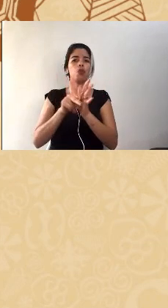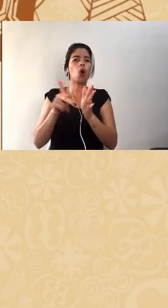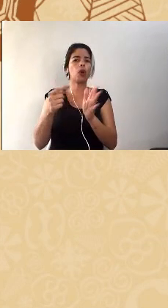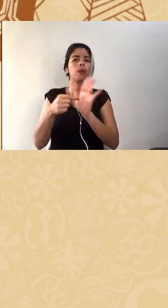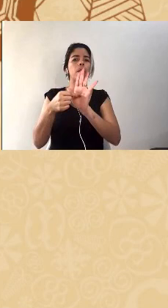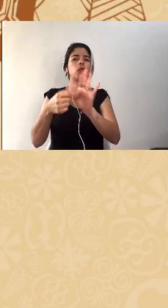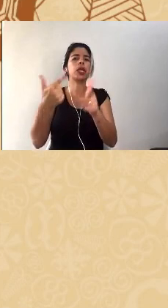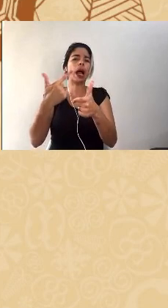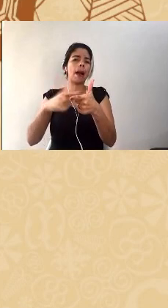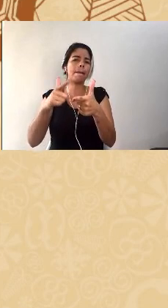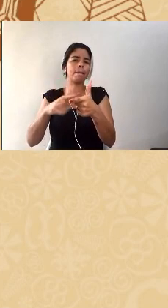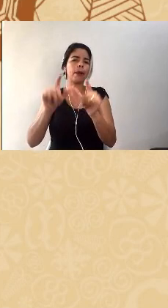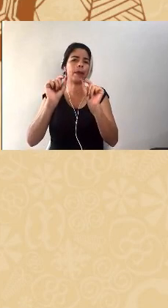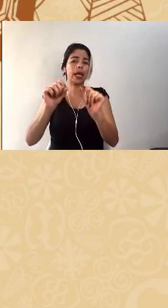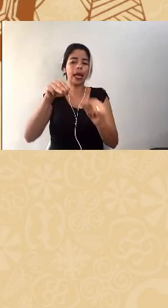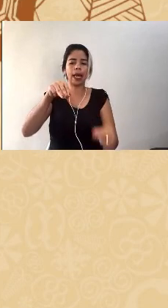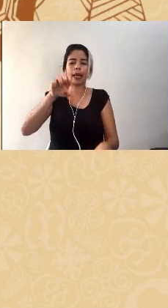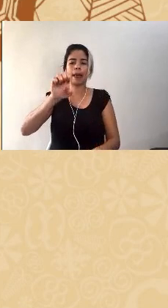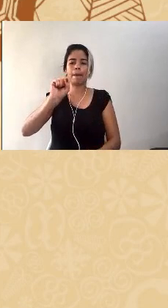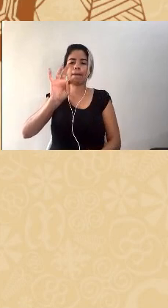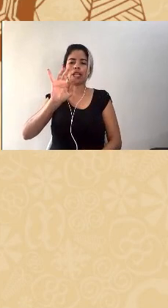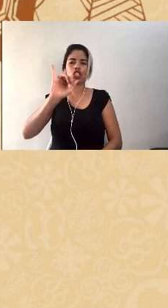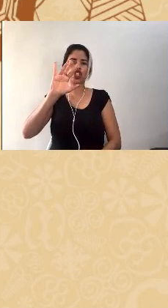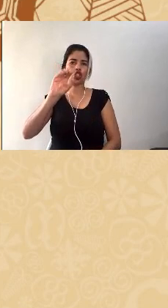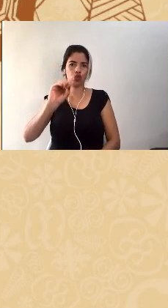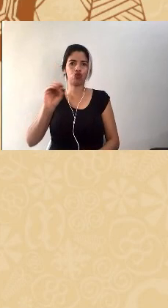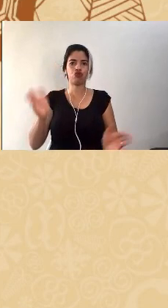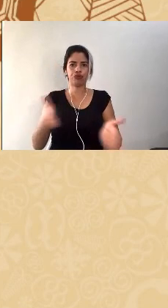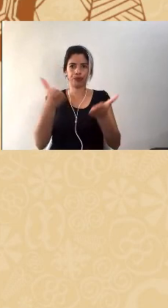do dispositivo da mestiçagem. Próximo, por favor.